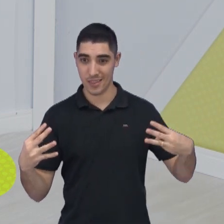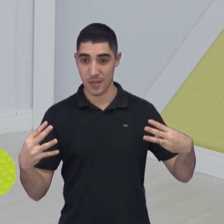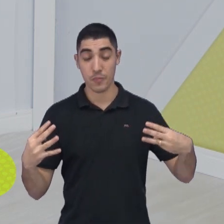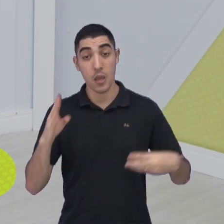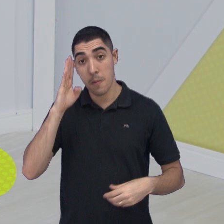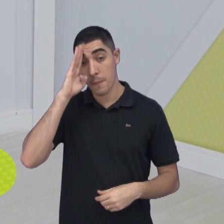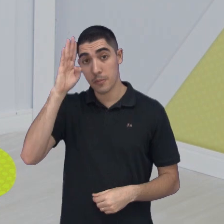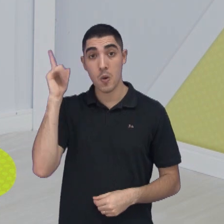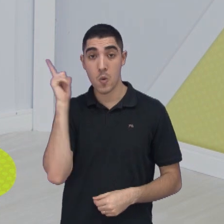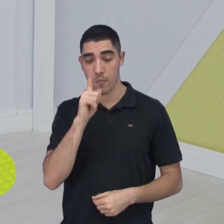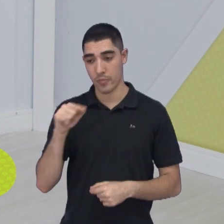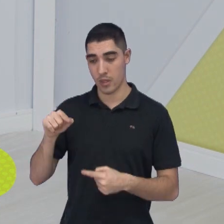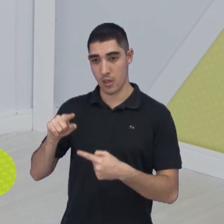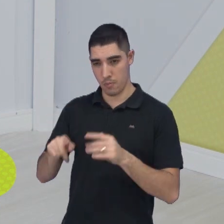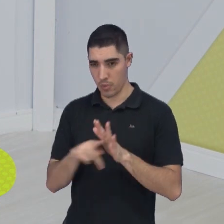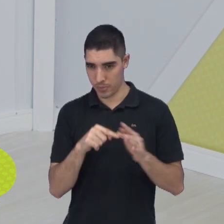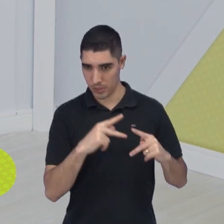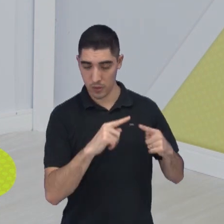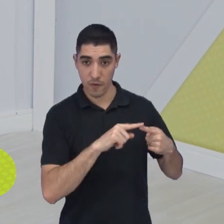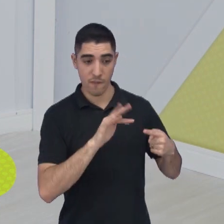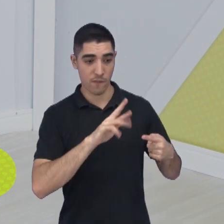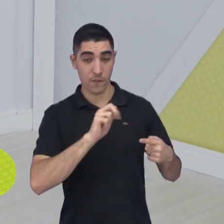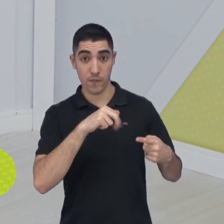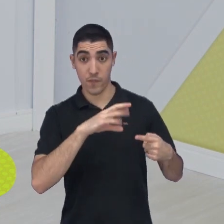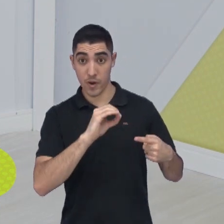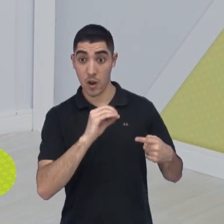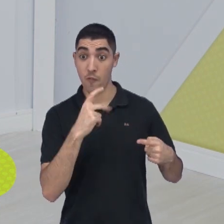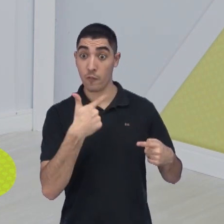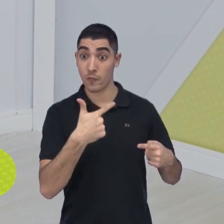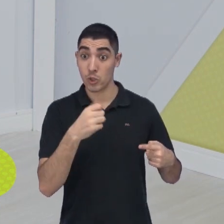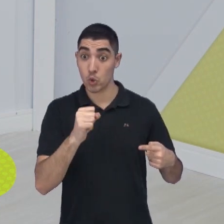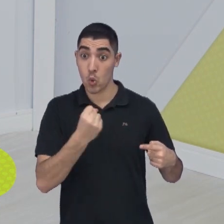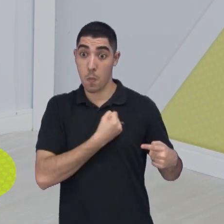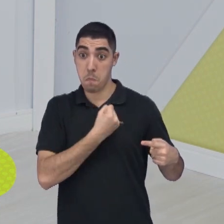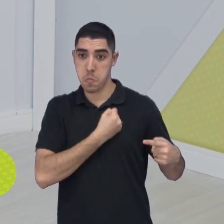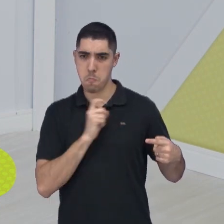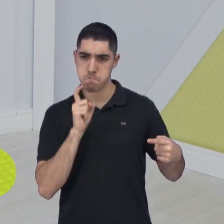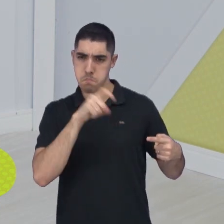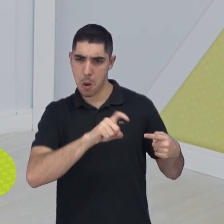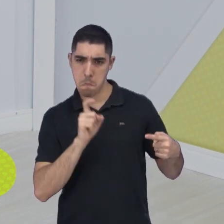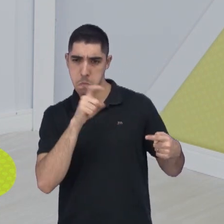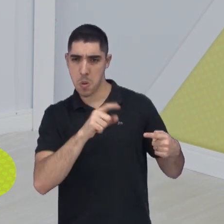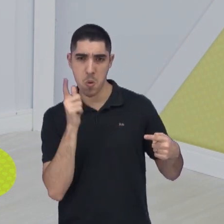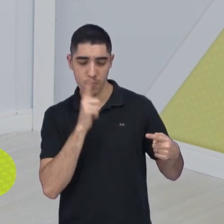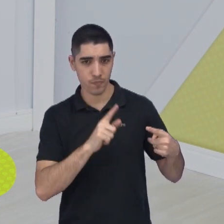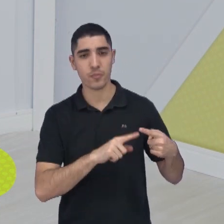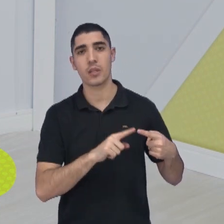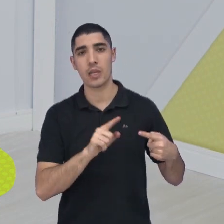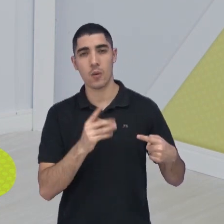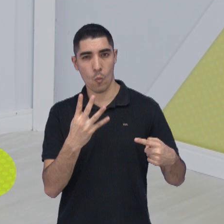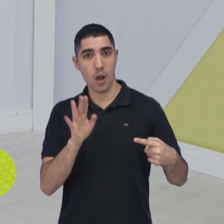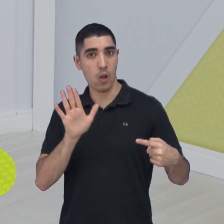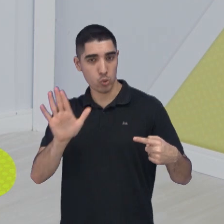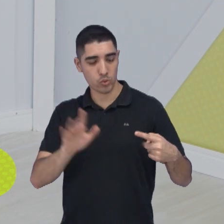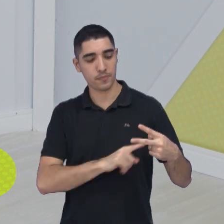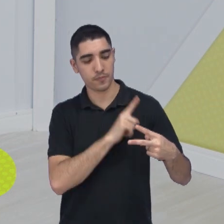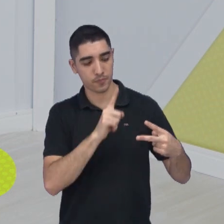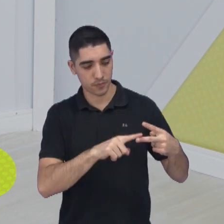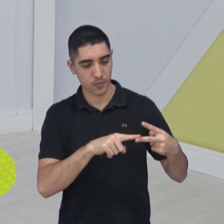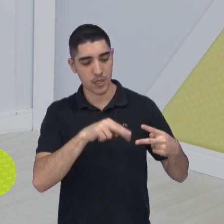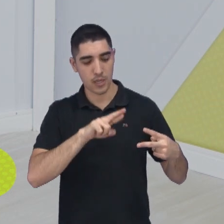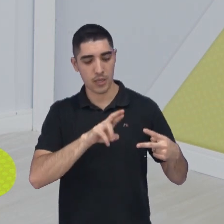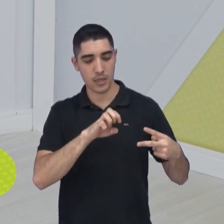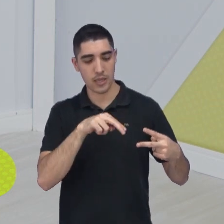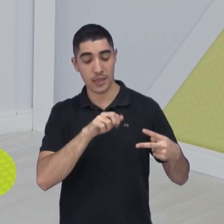da partida, Franco Vieta, 28 pontos no jogo em argentino. Franco Vieta, 28 pontos, 5 rebotes, 4 assistências, seguido pelo